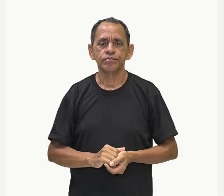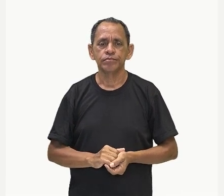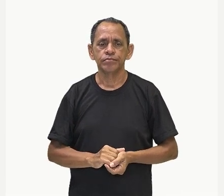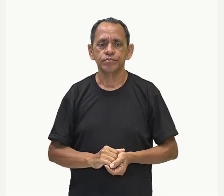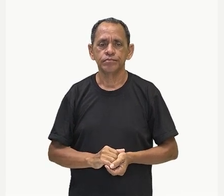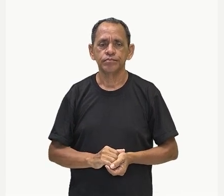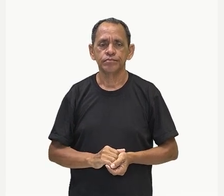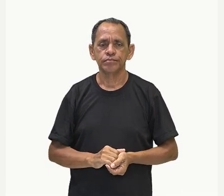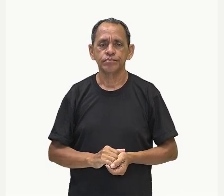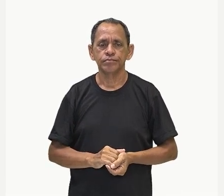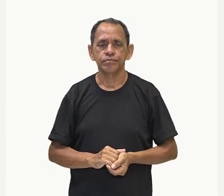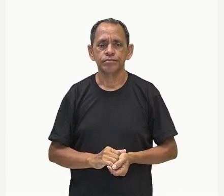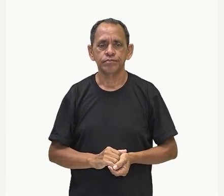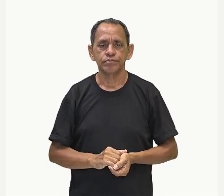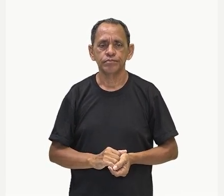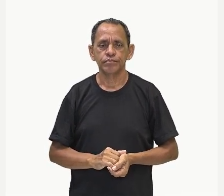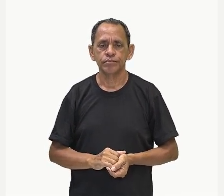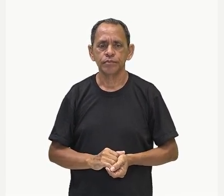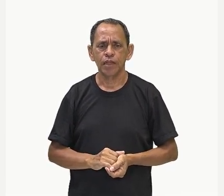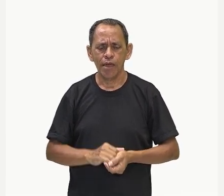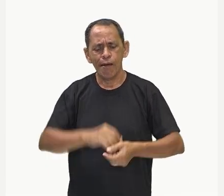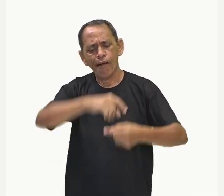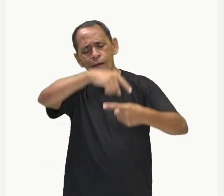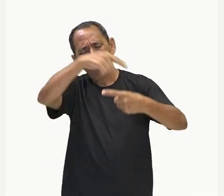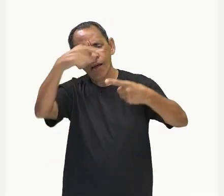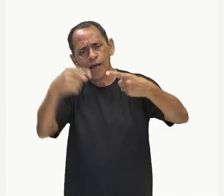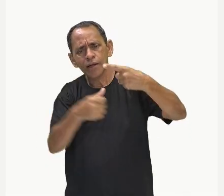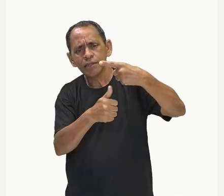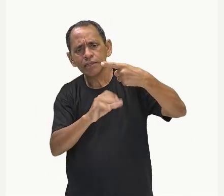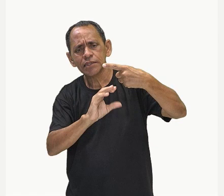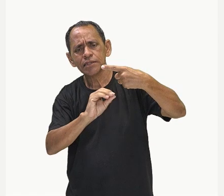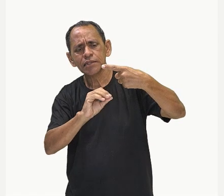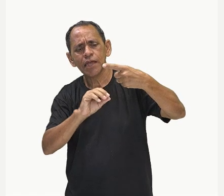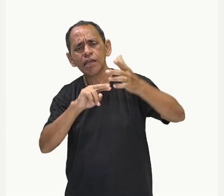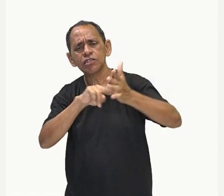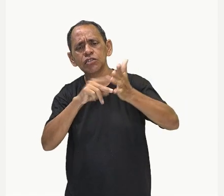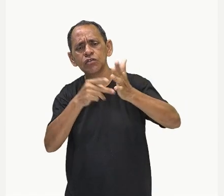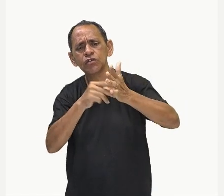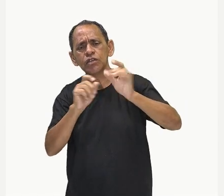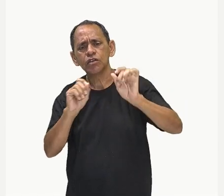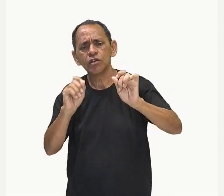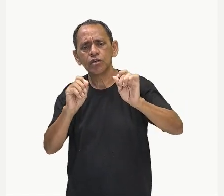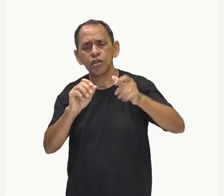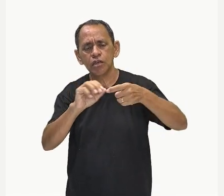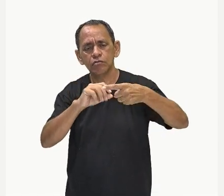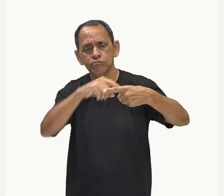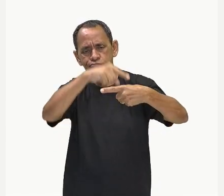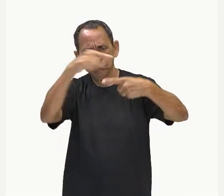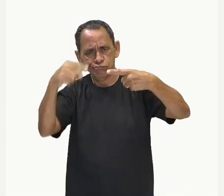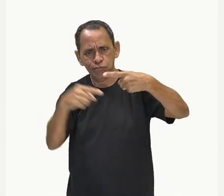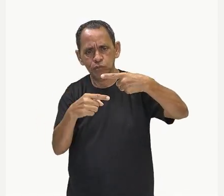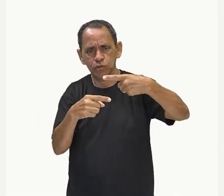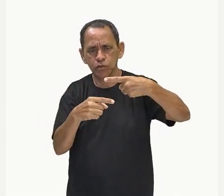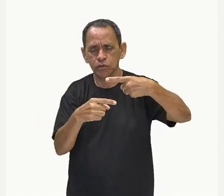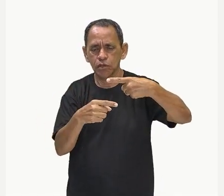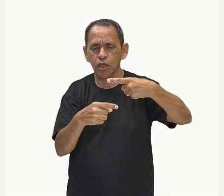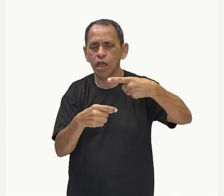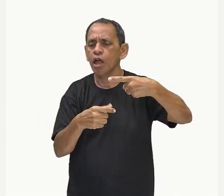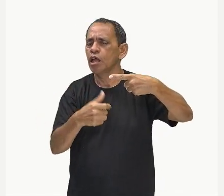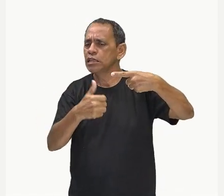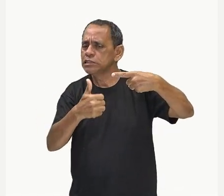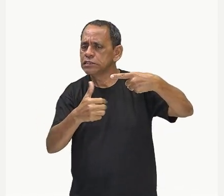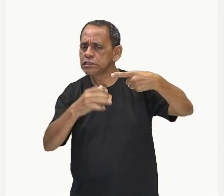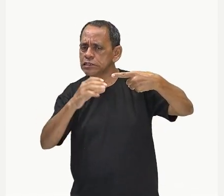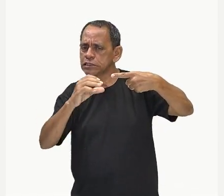Tá bom? E o que é o 10? O 10 de baixo nada mais é do que o nosso númerozinho 10 elevado à